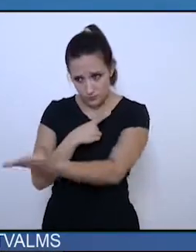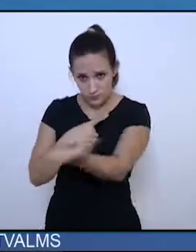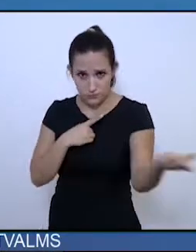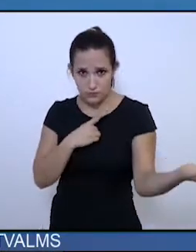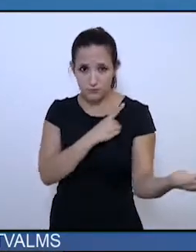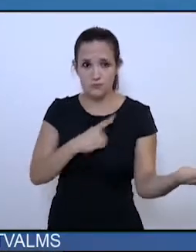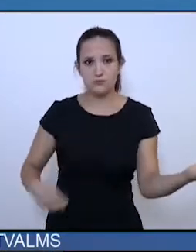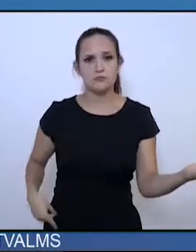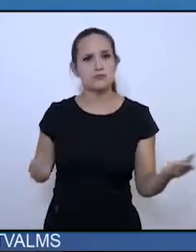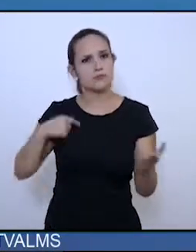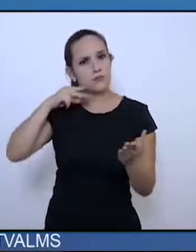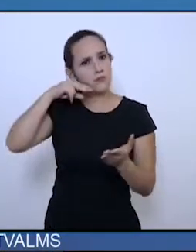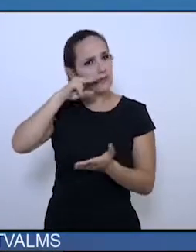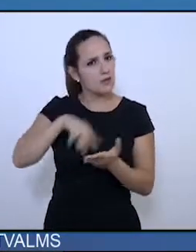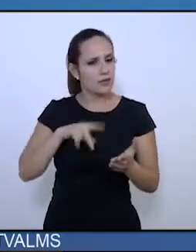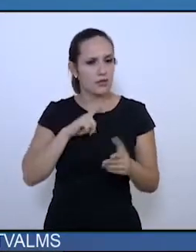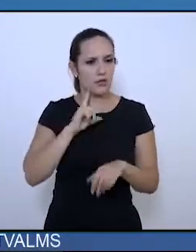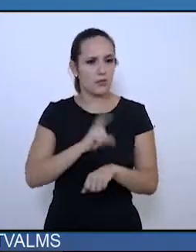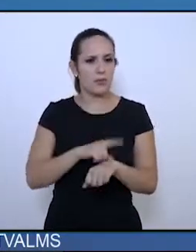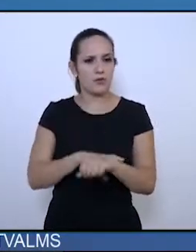leitura em dois momentos.